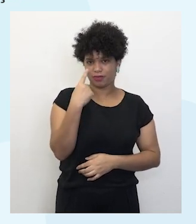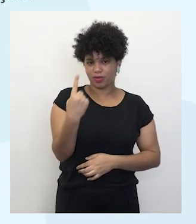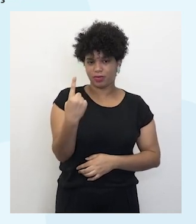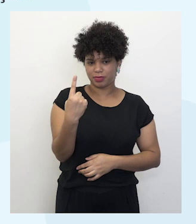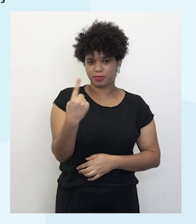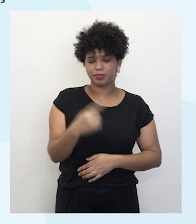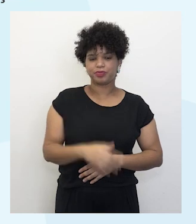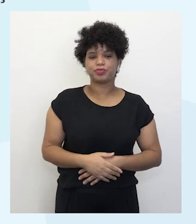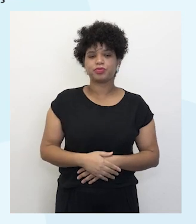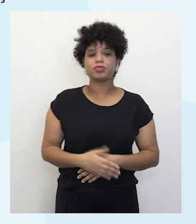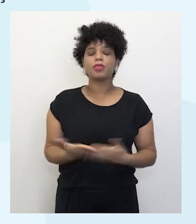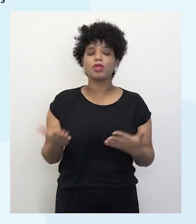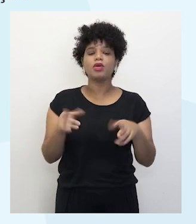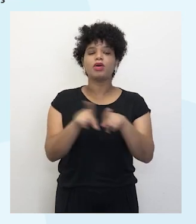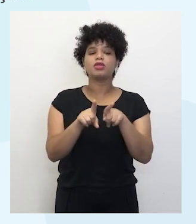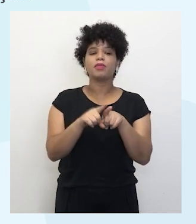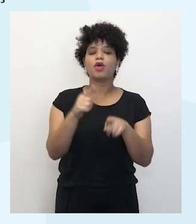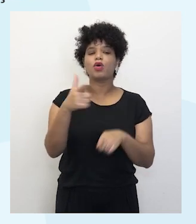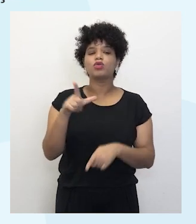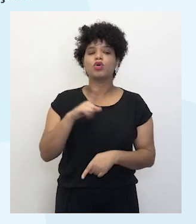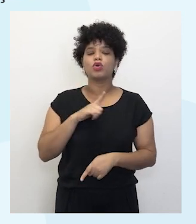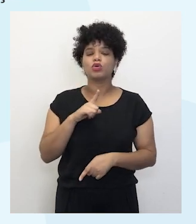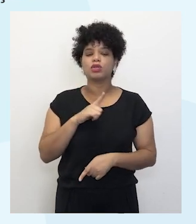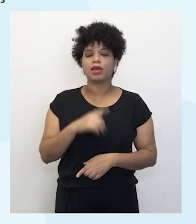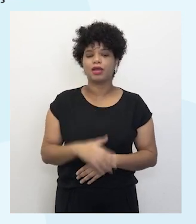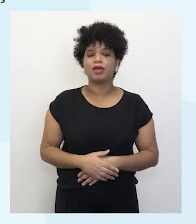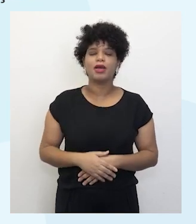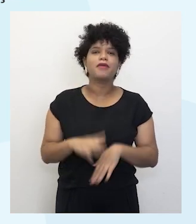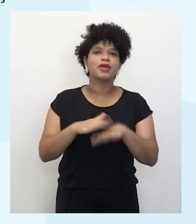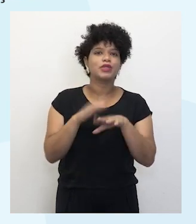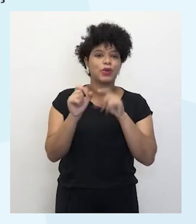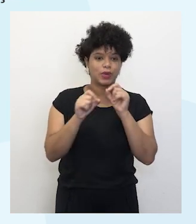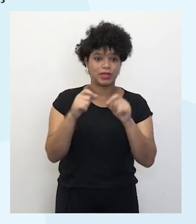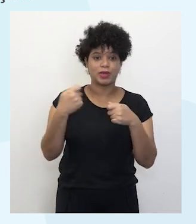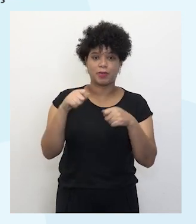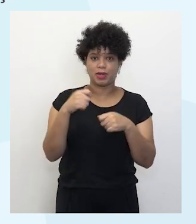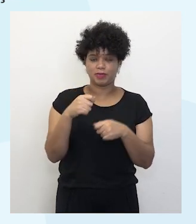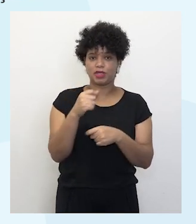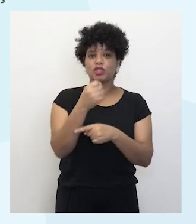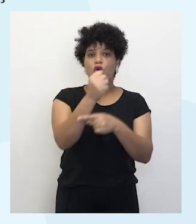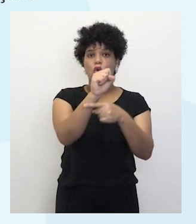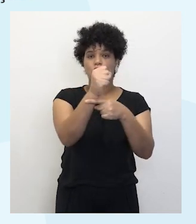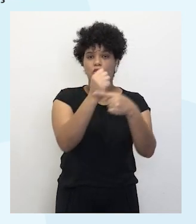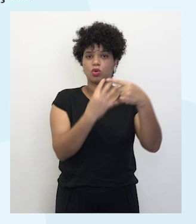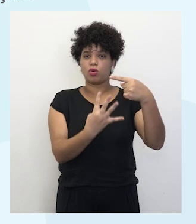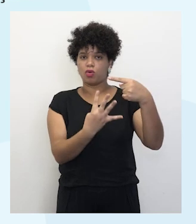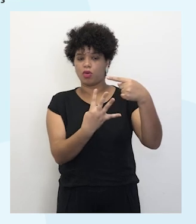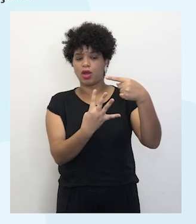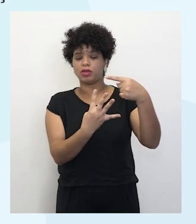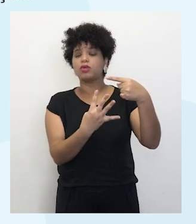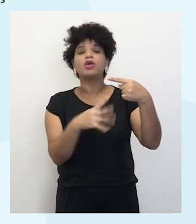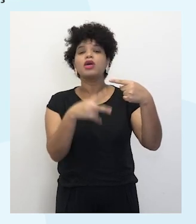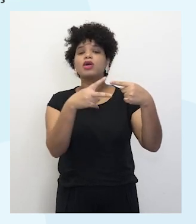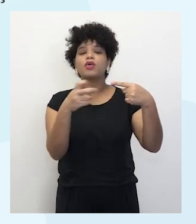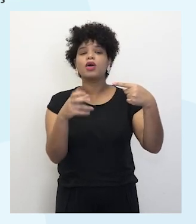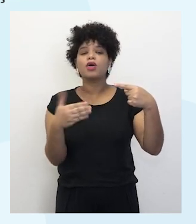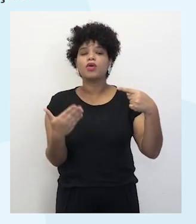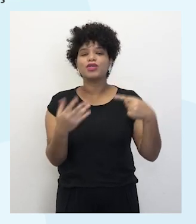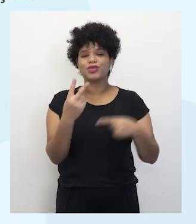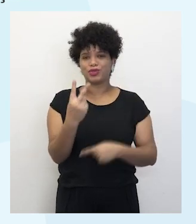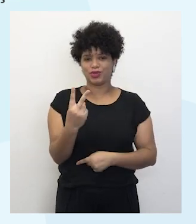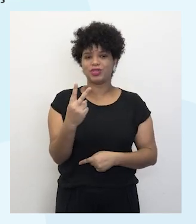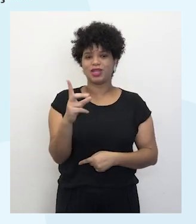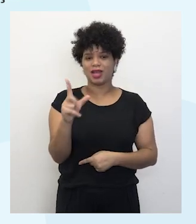E agora temos também aqui, mas o que você vai fazer? Você vai dividir esse aqui, ó, 8 dividido por 4,